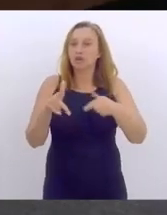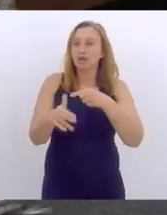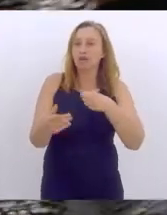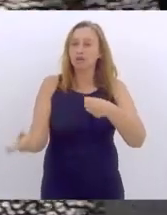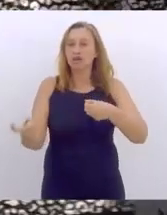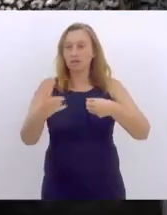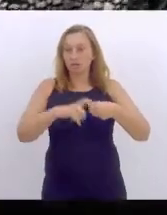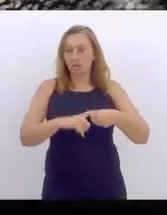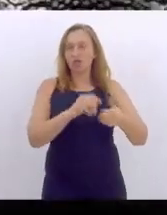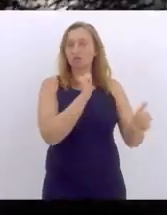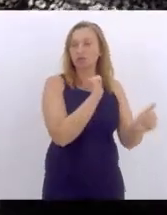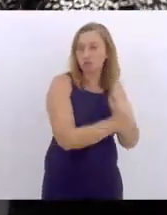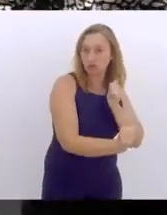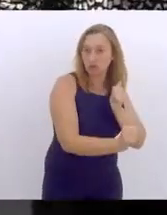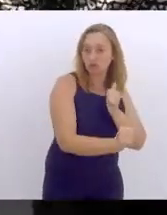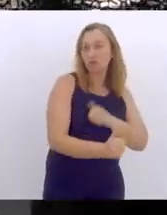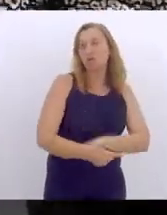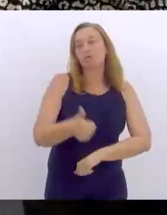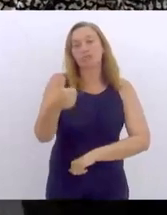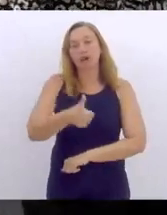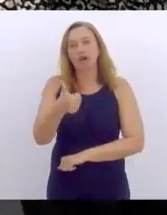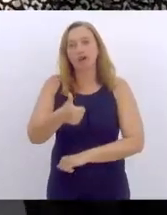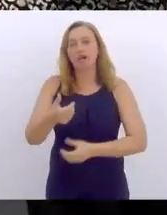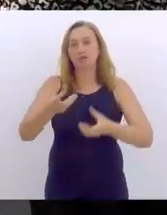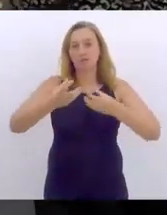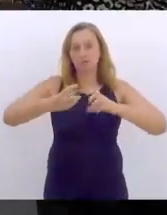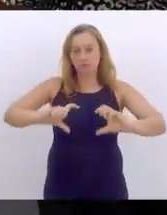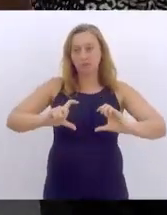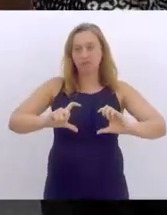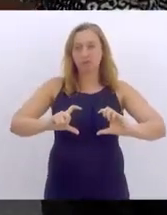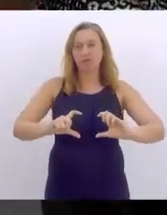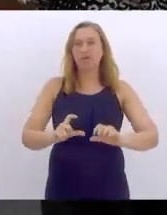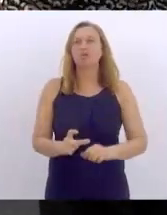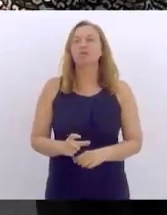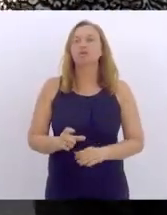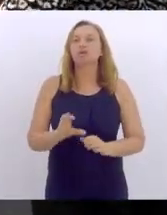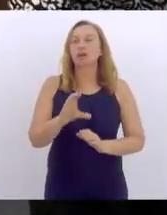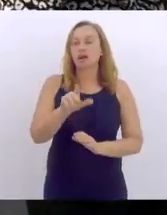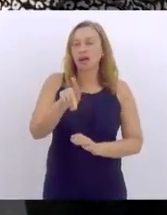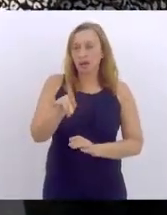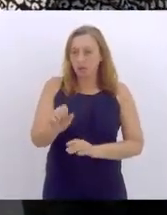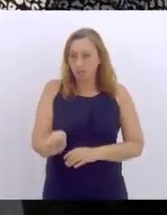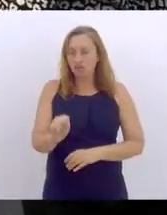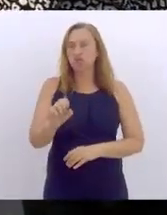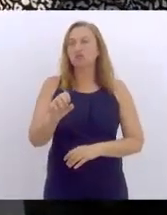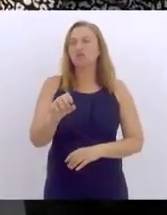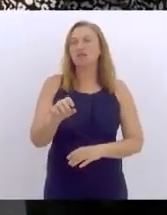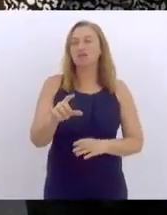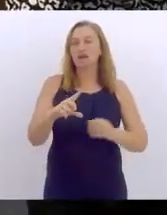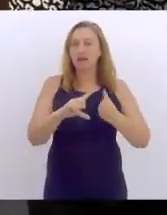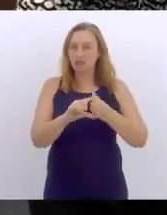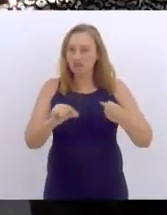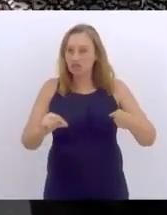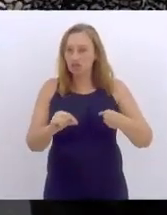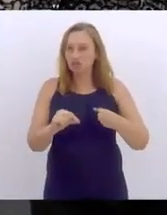esportivos. Parágrafo 1º. O disposto no caput deste artigo